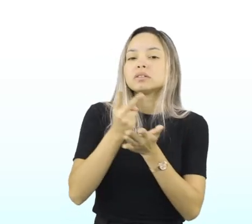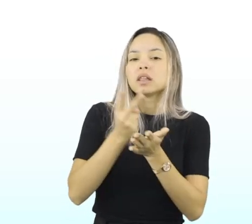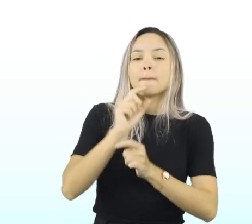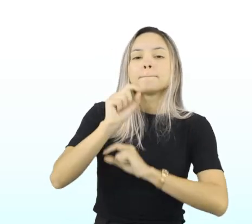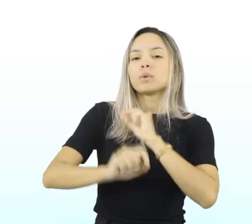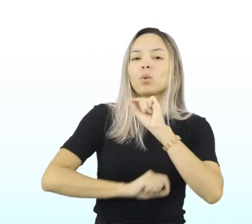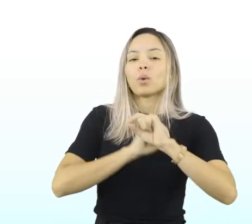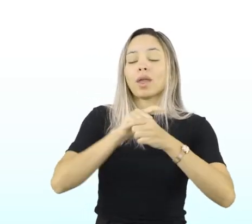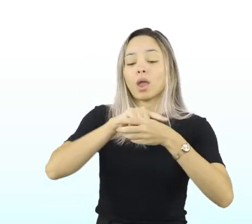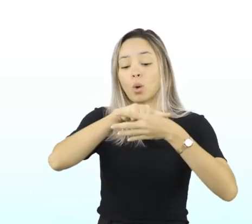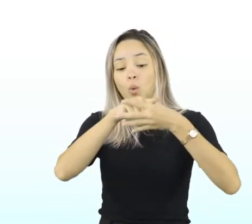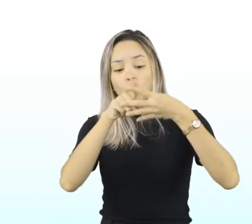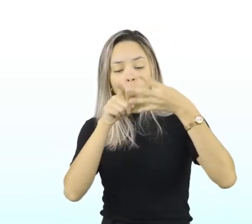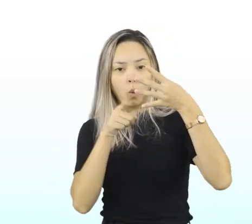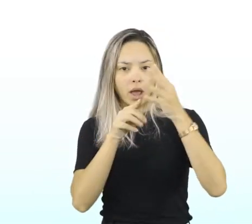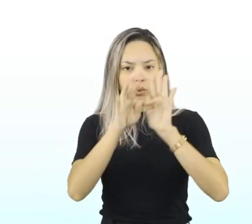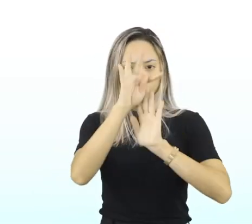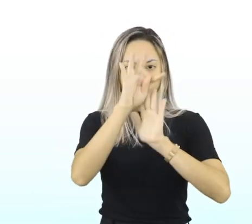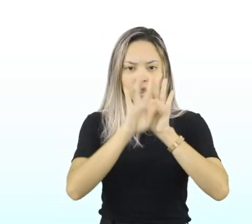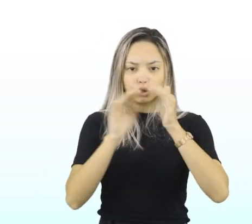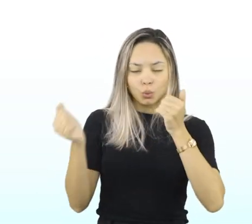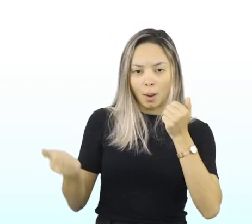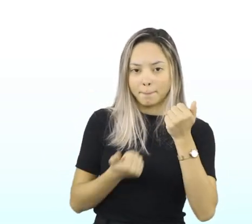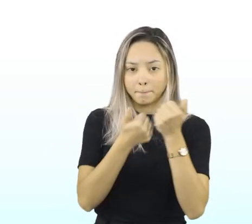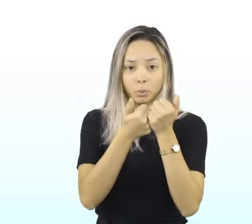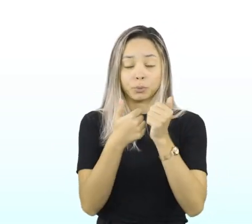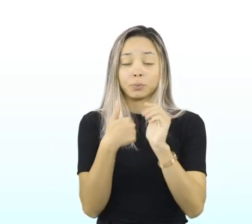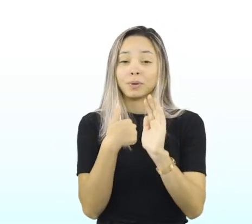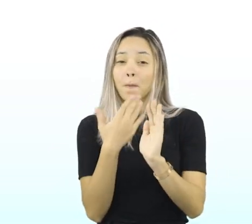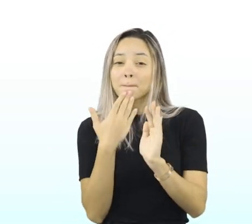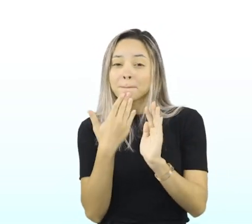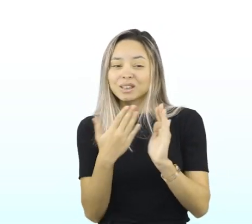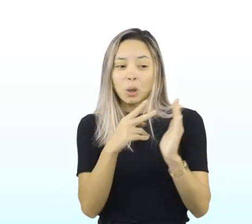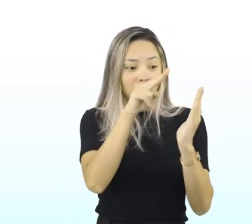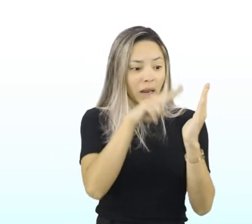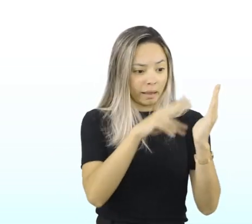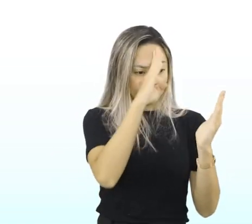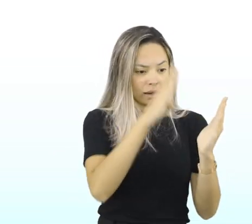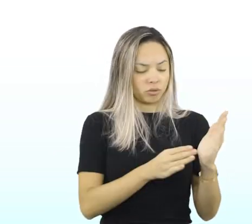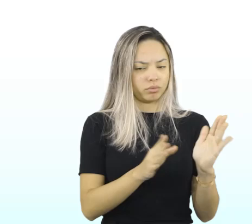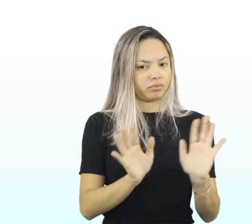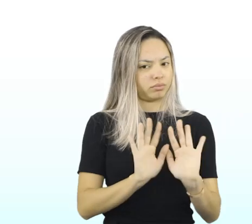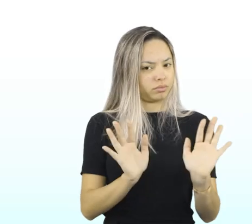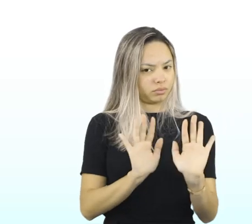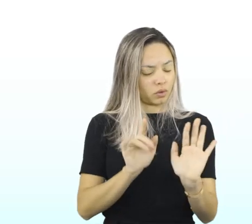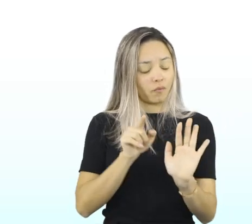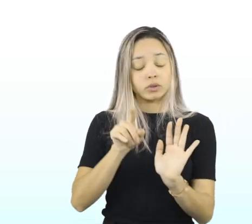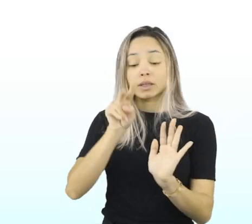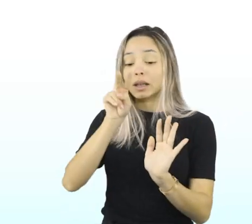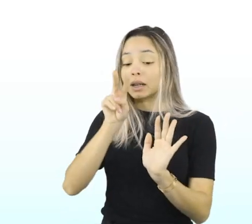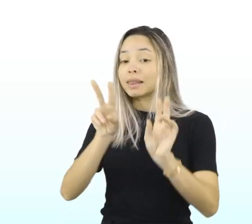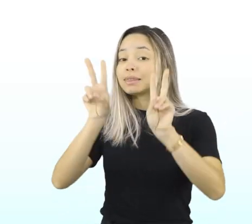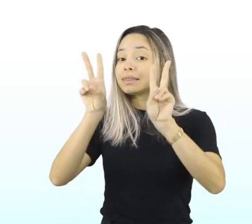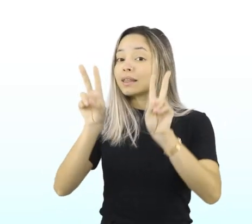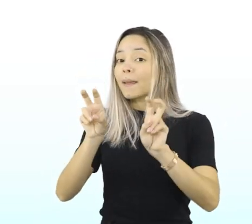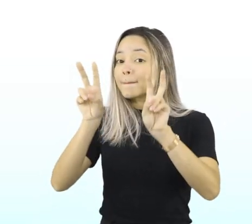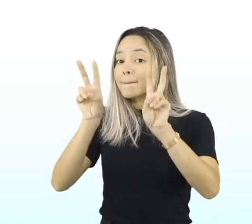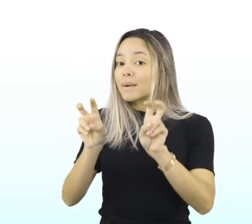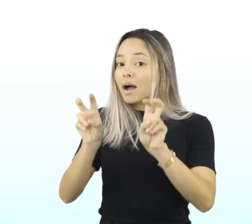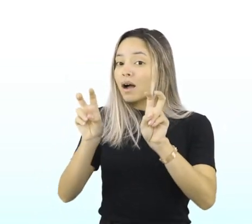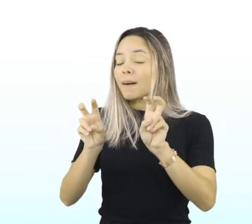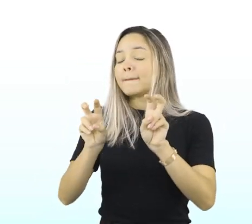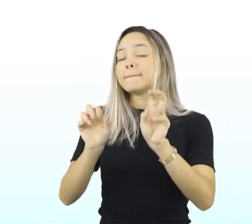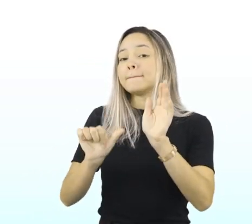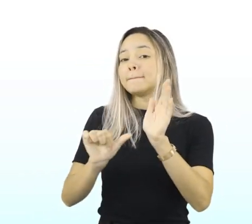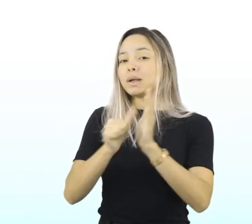redação, ela coloca sempre 4 textos de apoio. Eu peço que você não leia logo o texto de apoio. É importante que você faça a